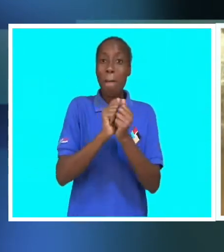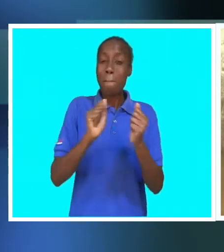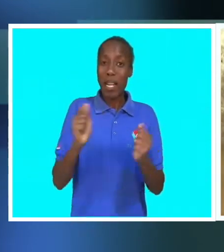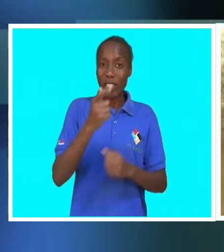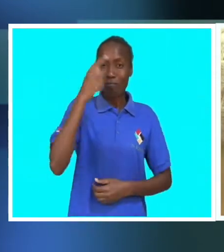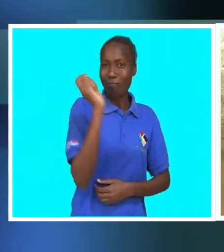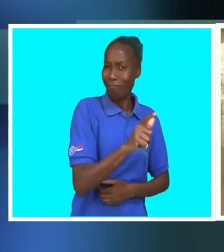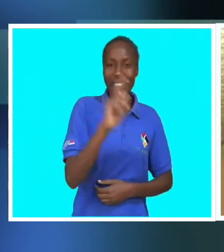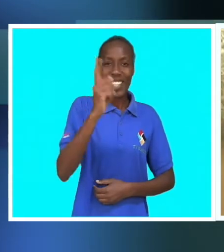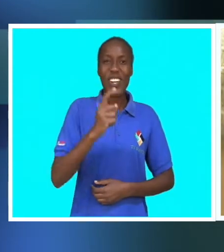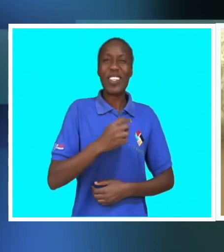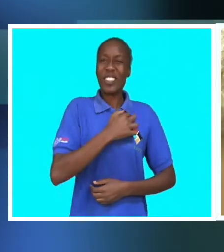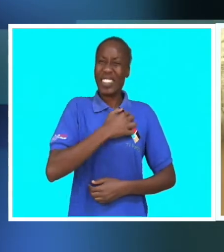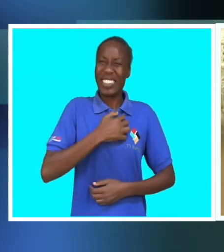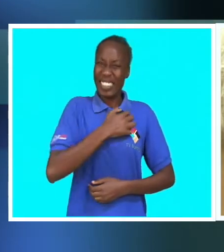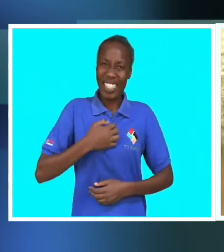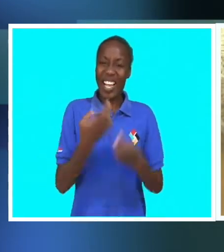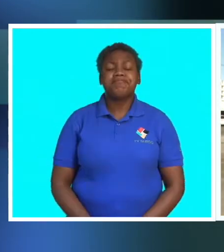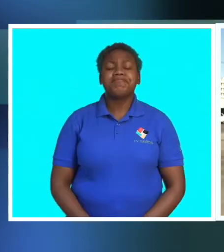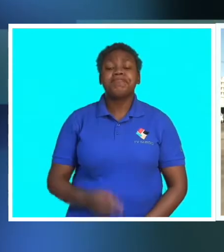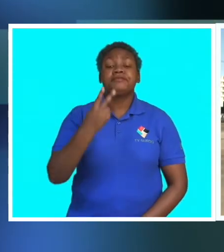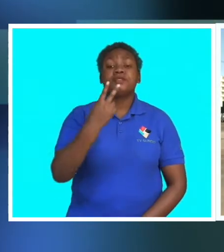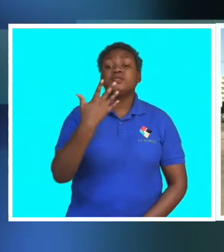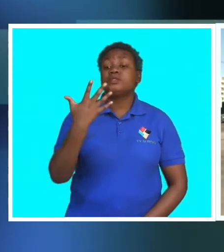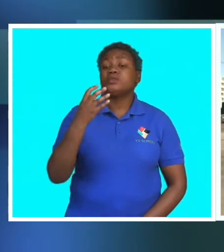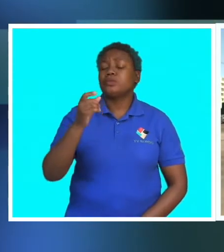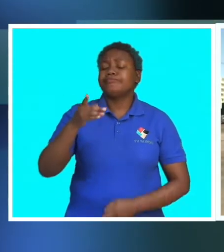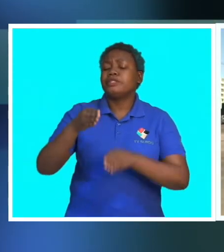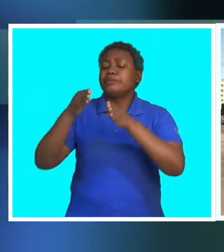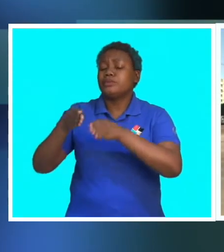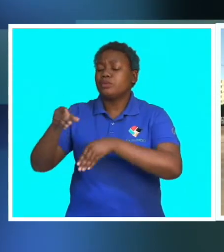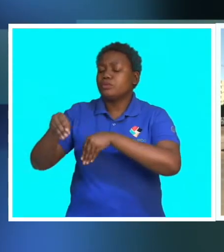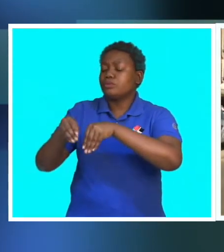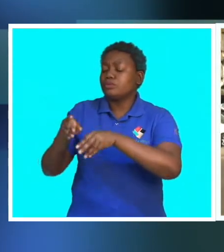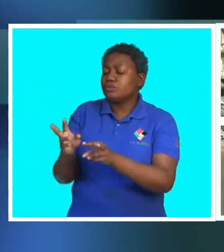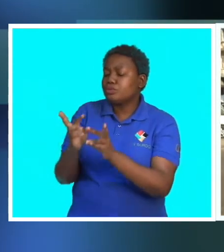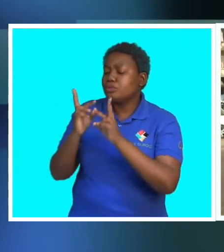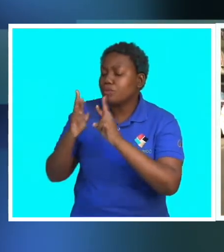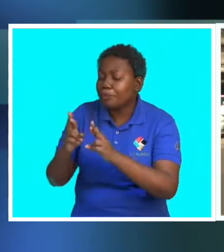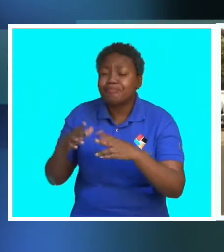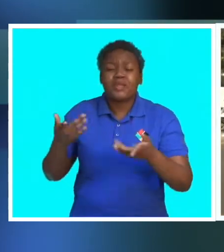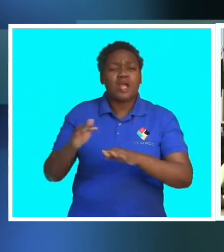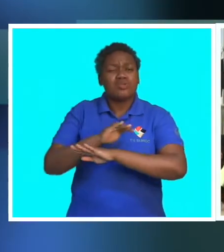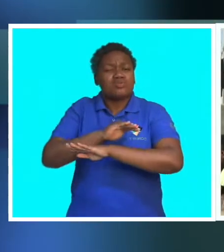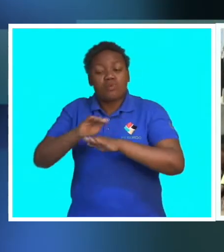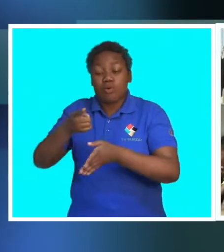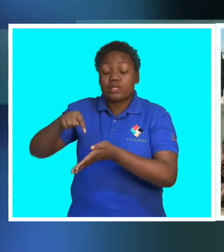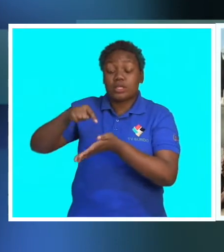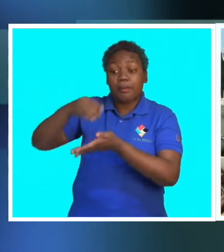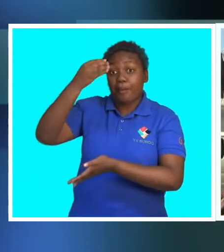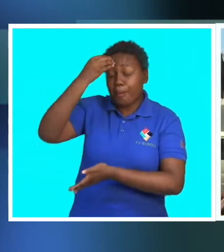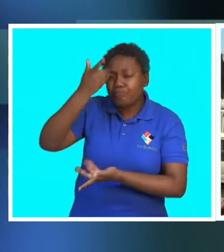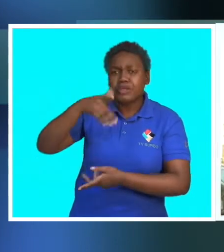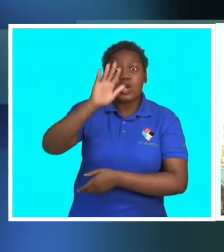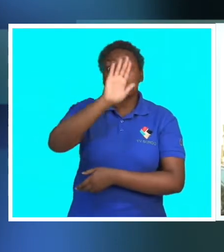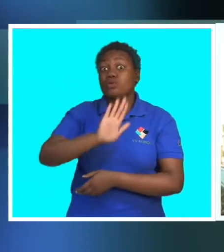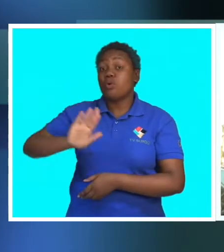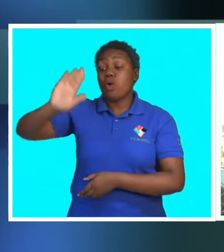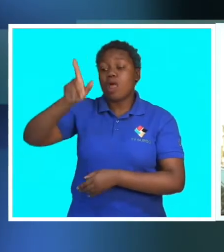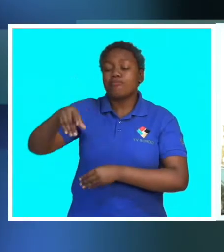mas não estou a desistir, estou a tentar a sorte. De acordo com a Expensão Geral dos Jogos, só na cidade de Maputo, 250